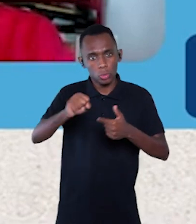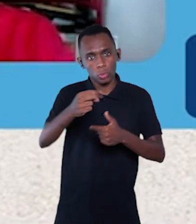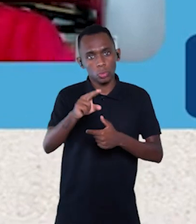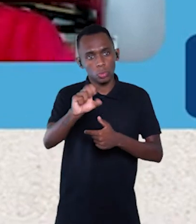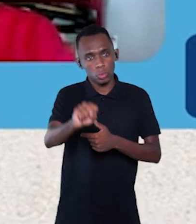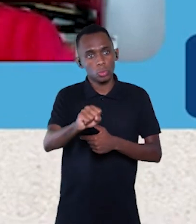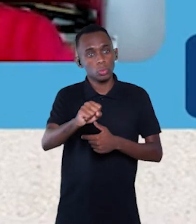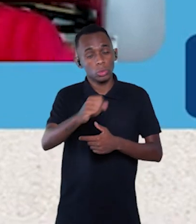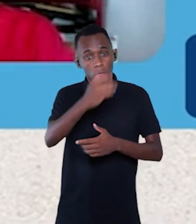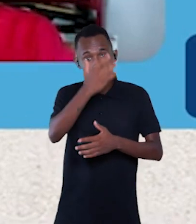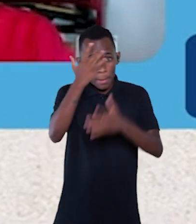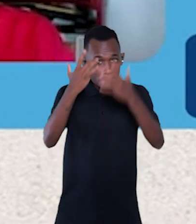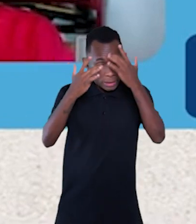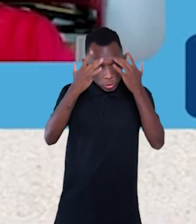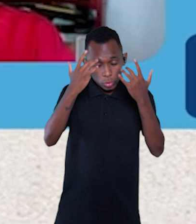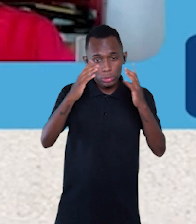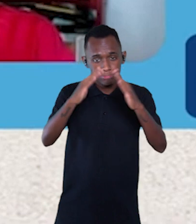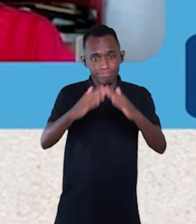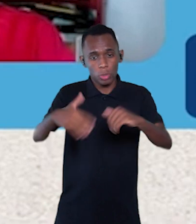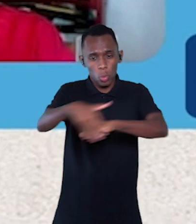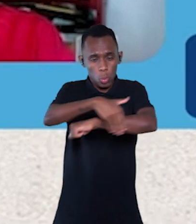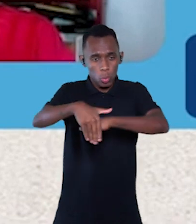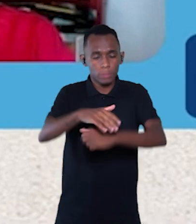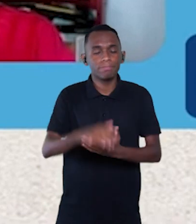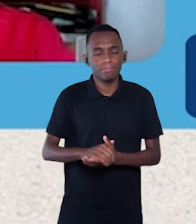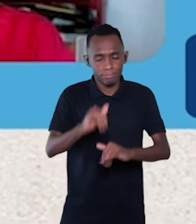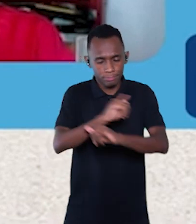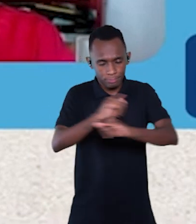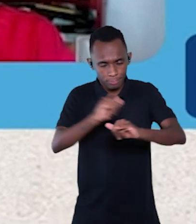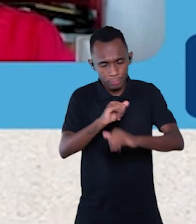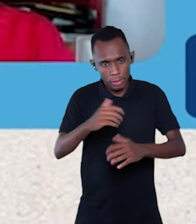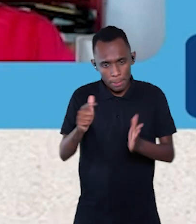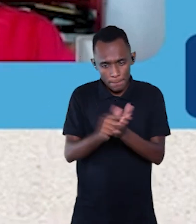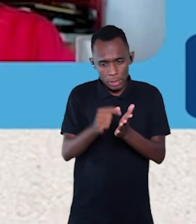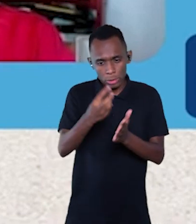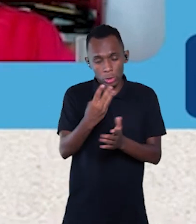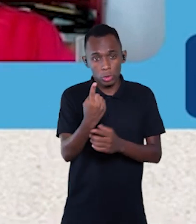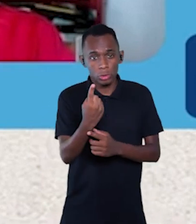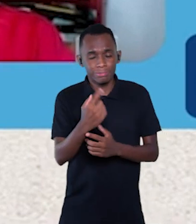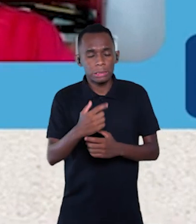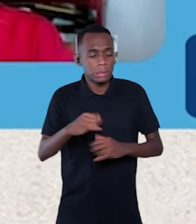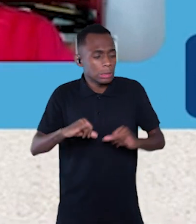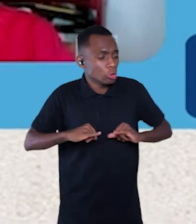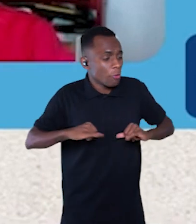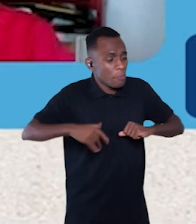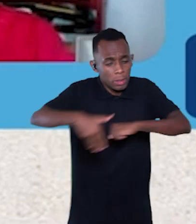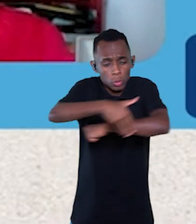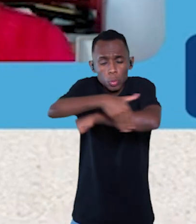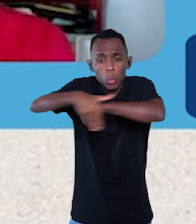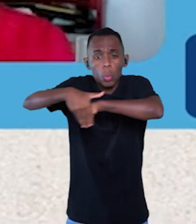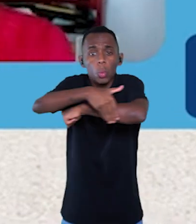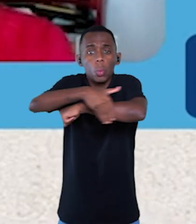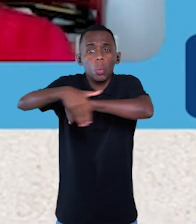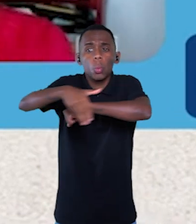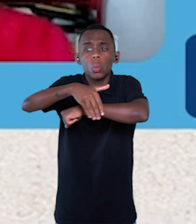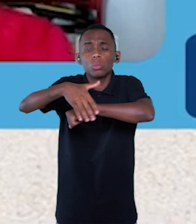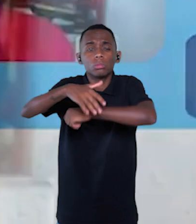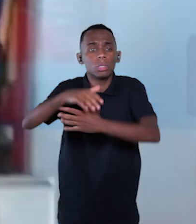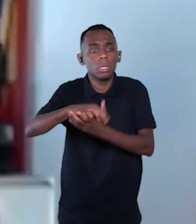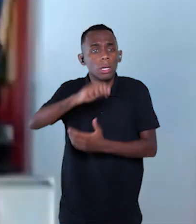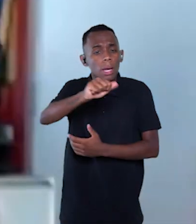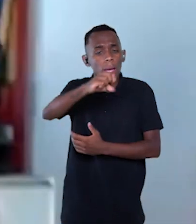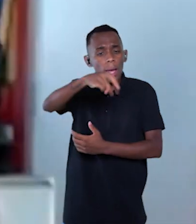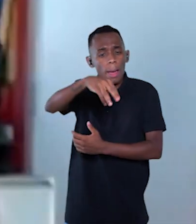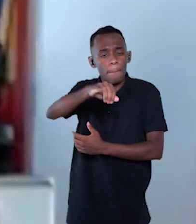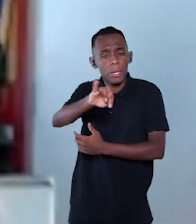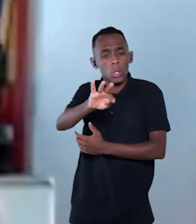que é com a população em situação de rua. Diz assim, na página 31, A Dor da Rua. Recebemos